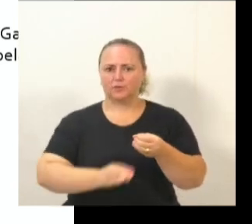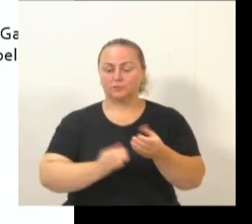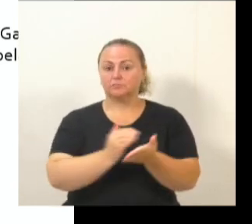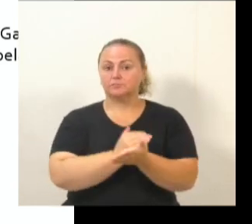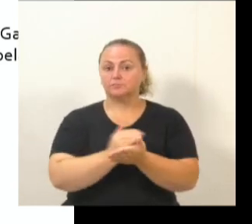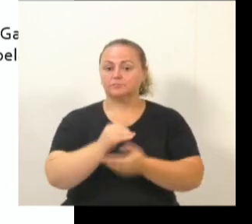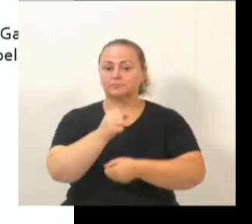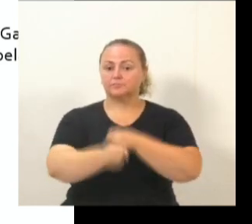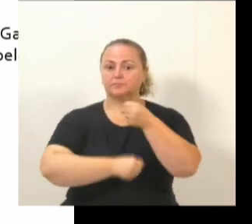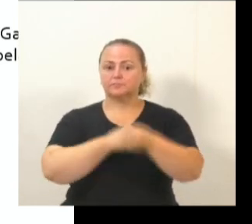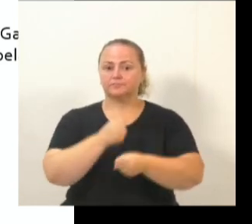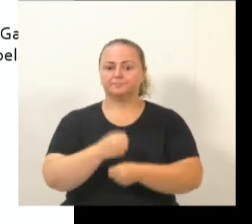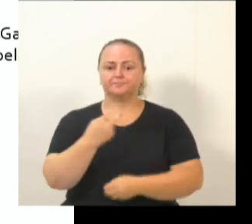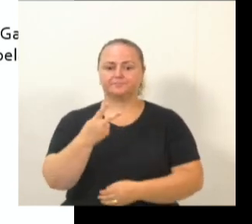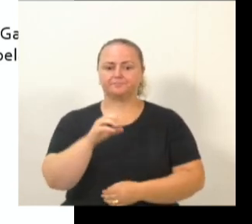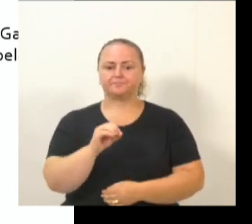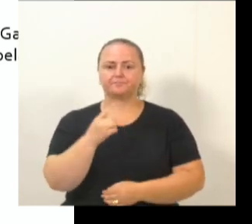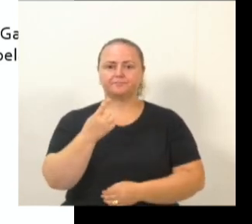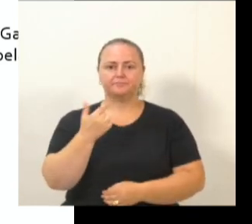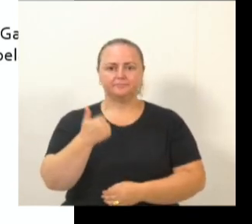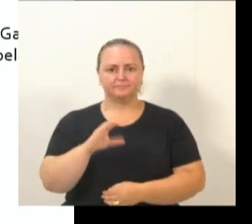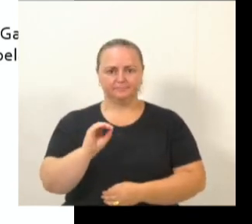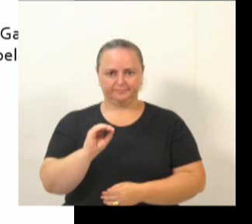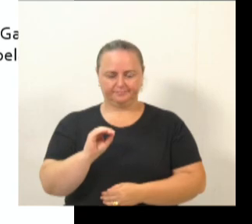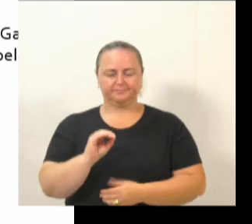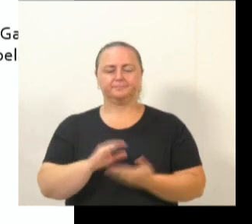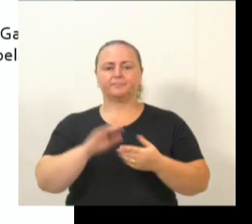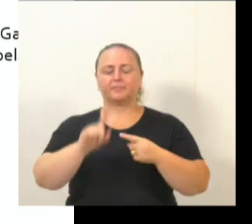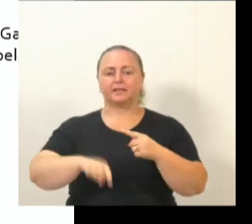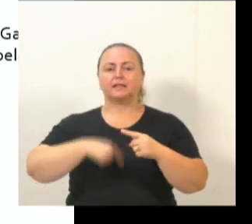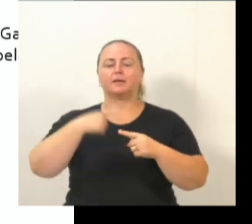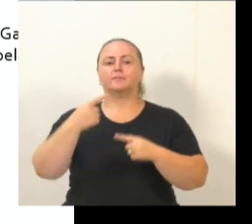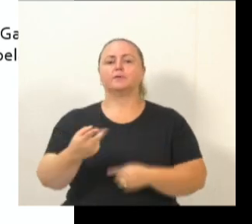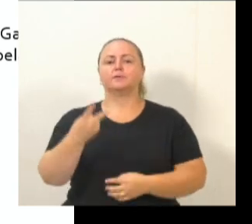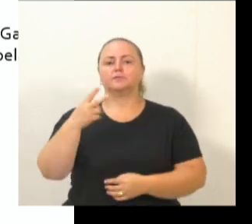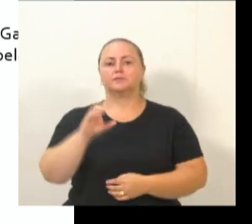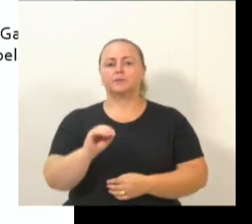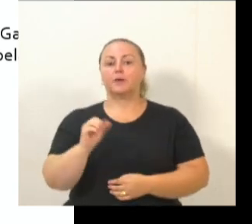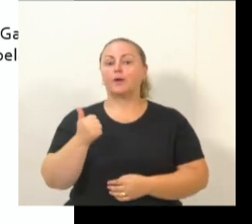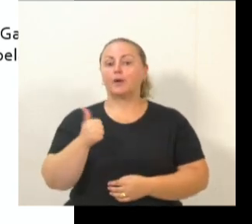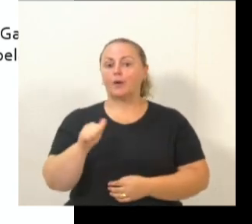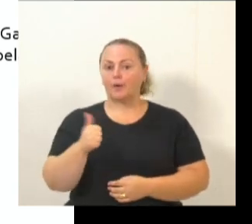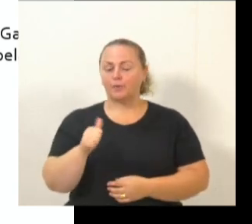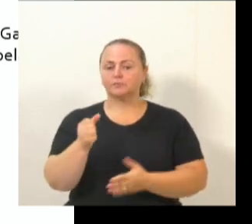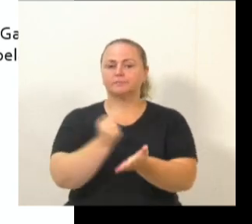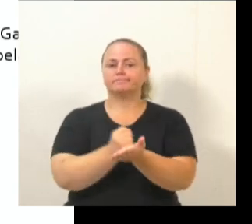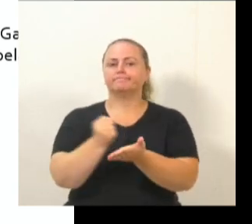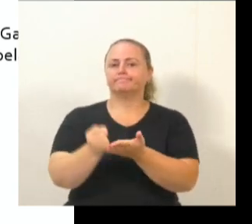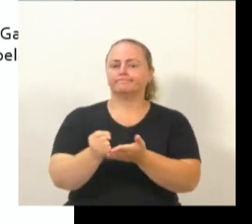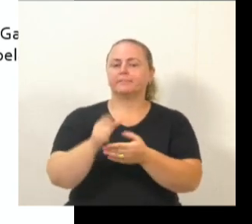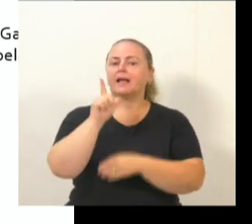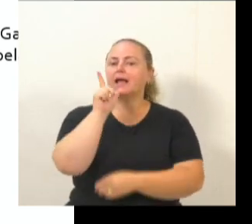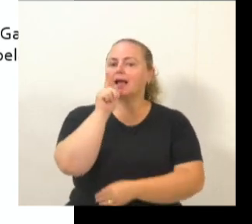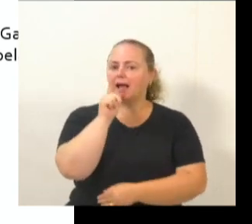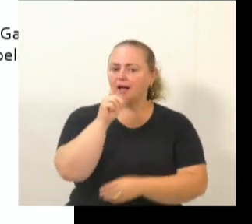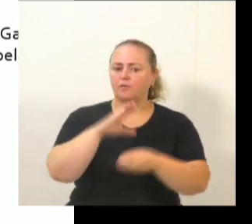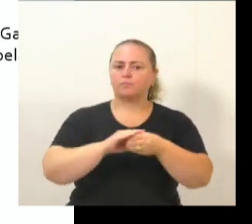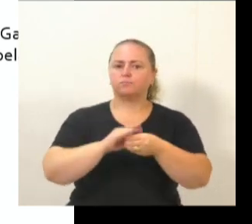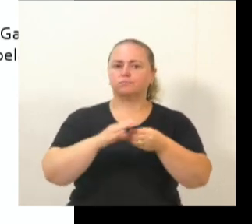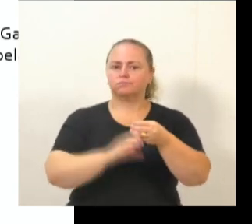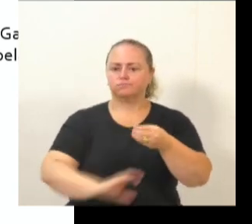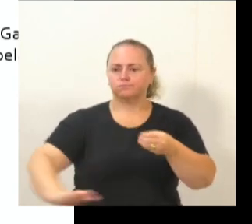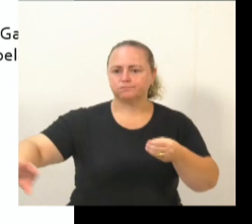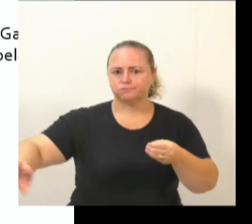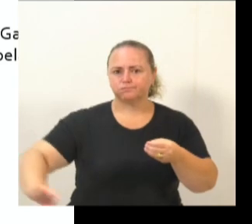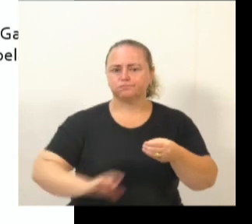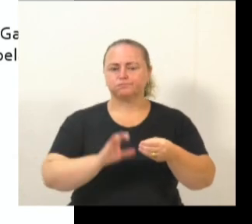2010. Em 2011, a gente teve um contrato, então, de água e esgotamento sanitário na cidade de Uruguaiana, no Rio Grande do